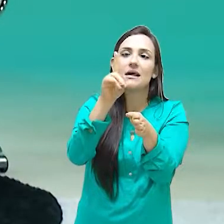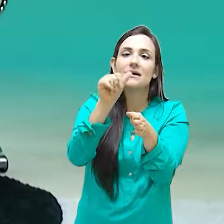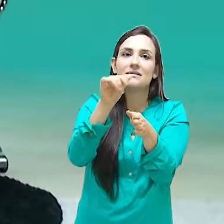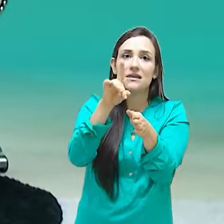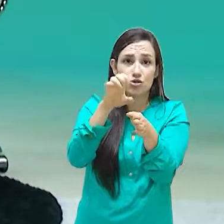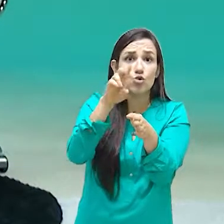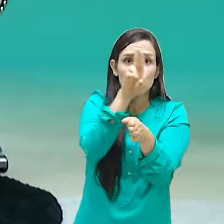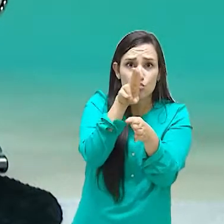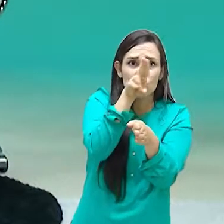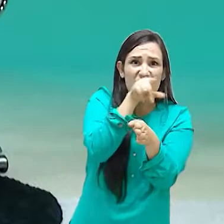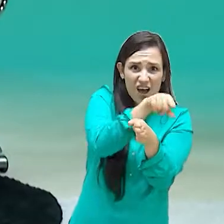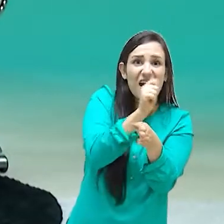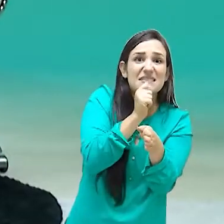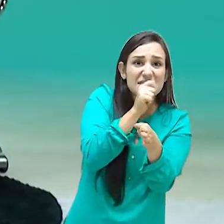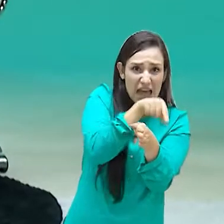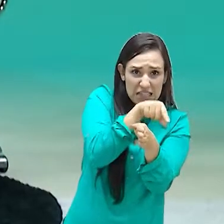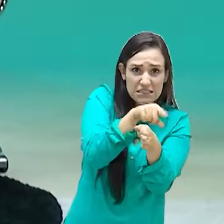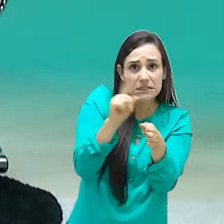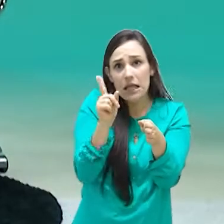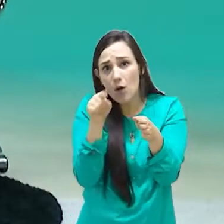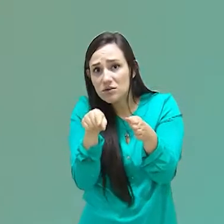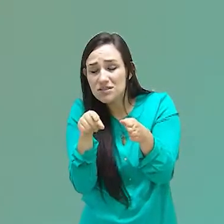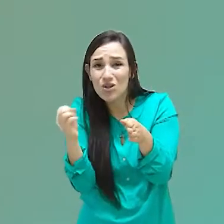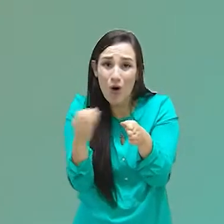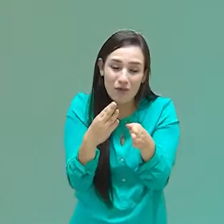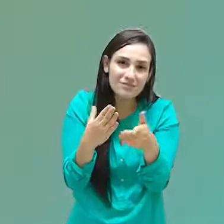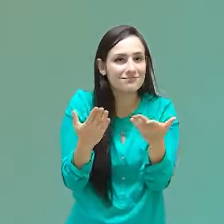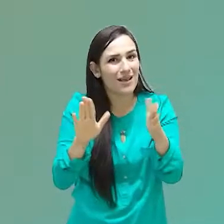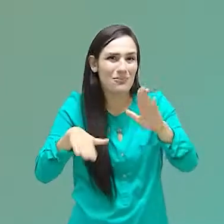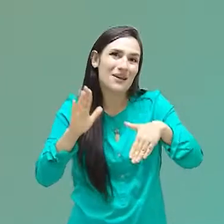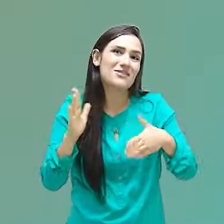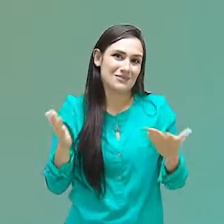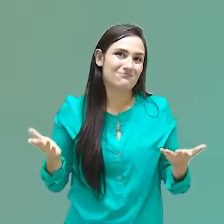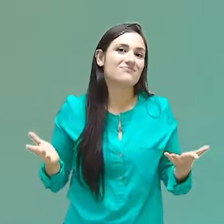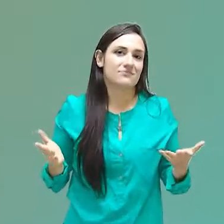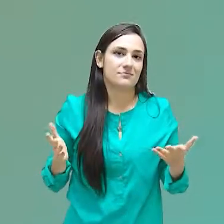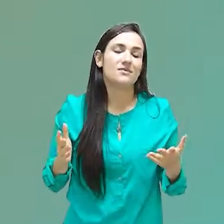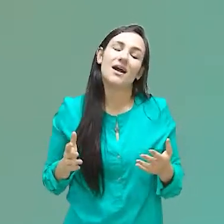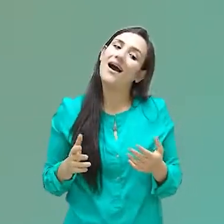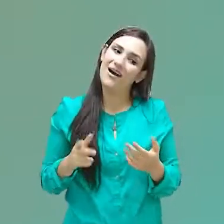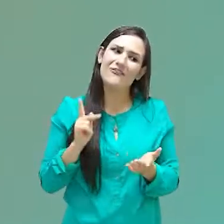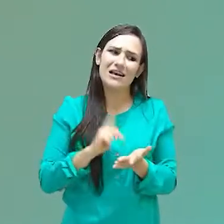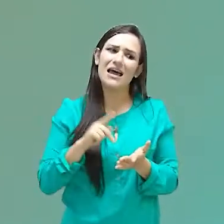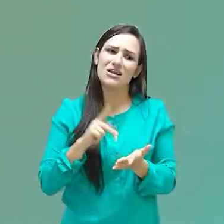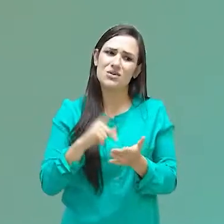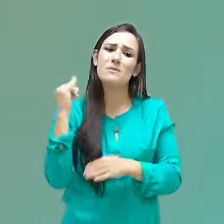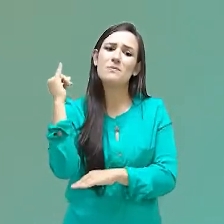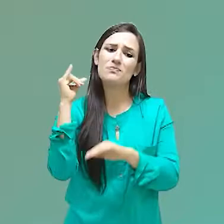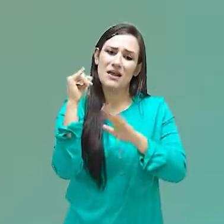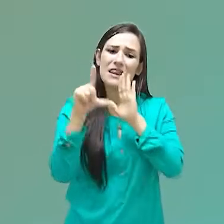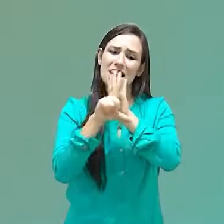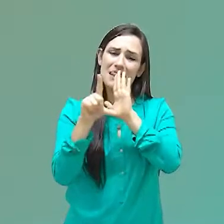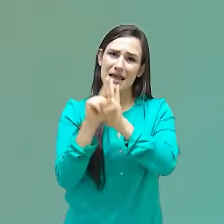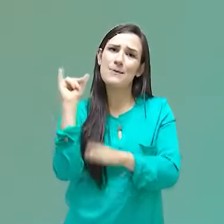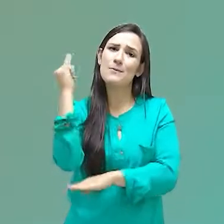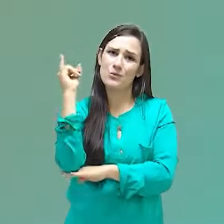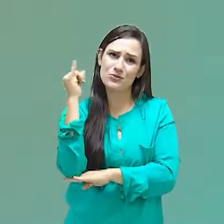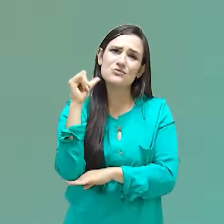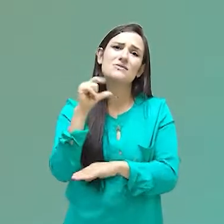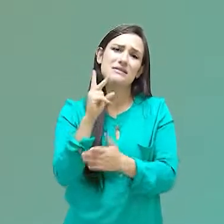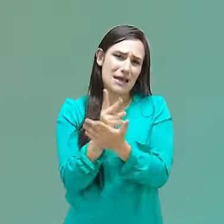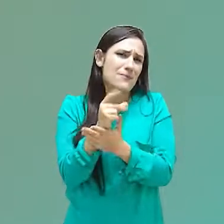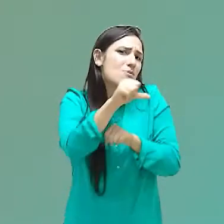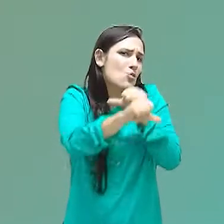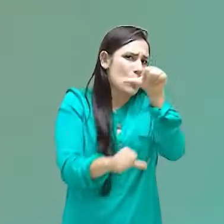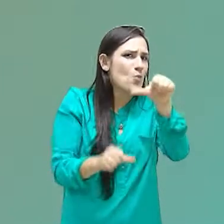editar esse documento, né? Até porque a legislação tributária ela é muito volúvel, né? A todo ano ela é revista,